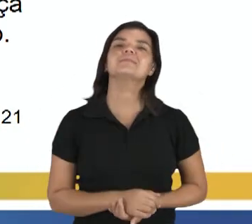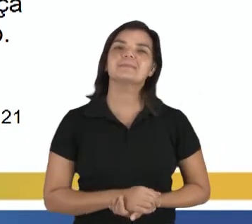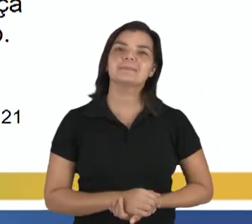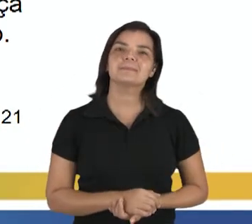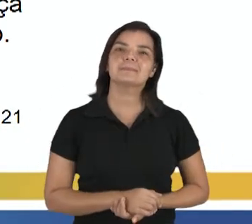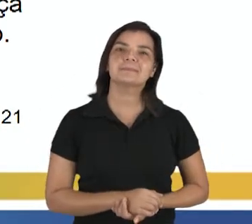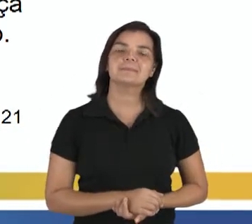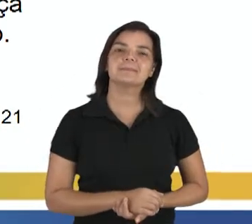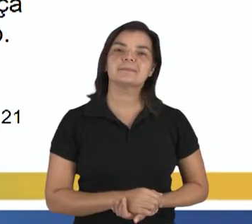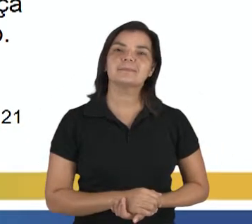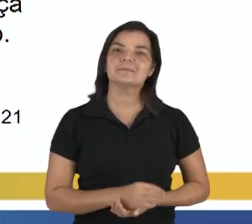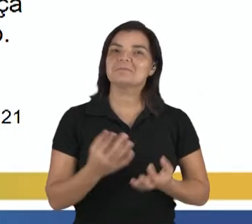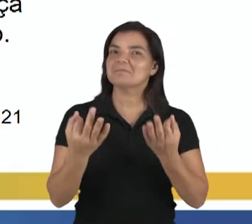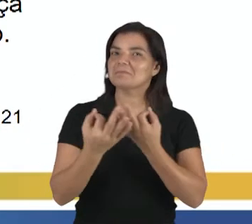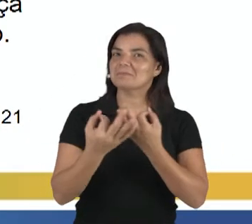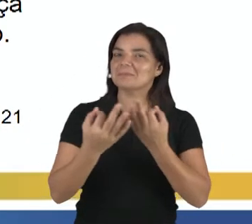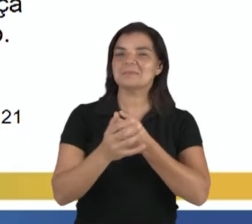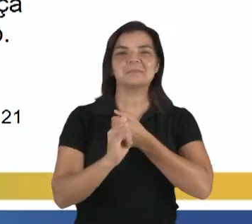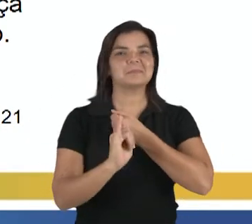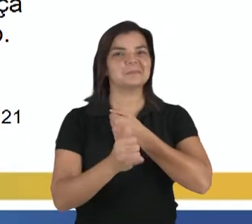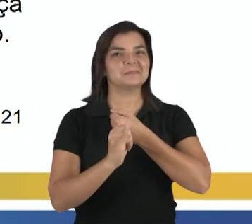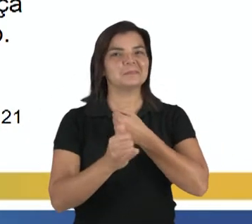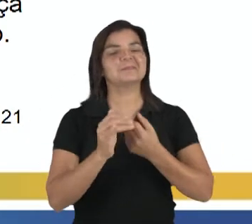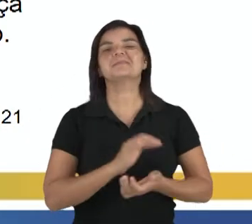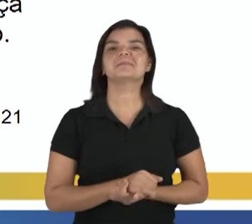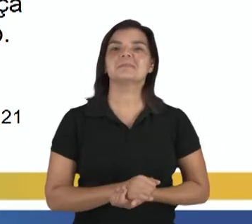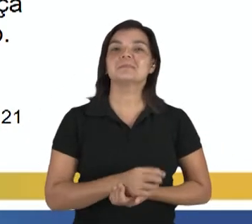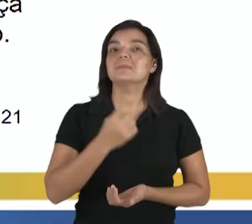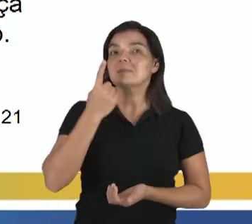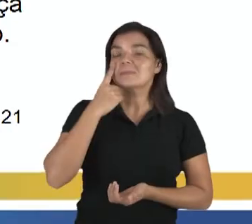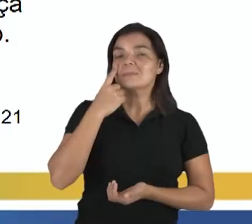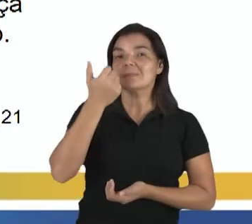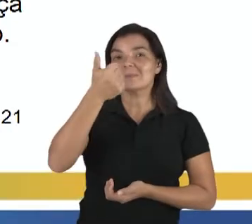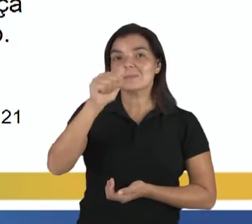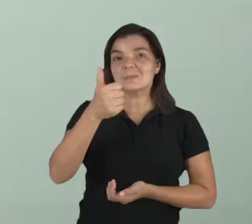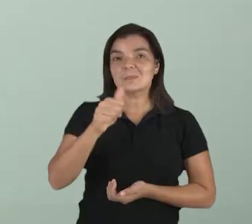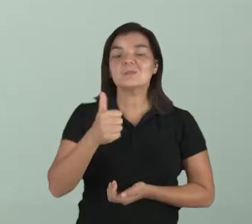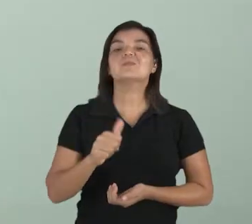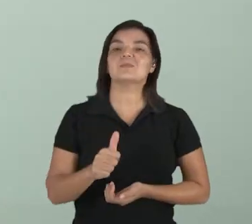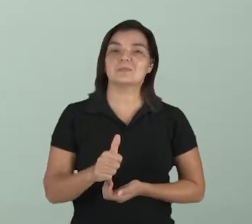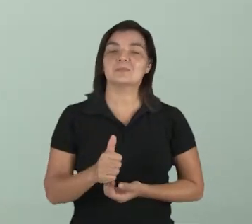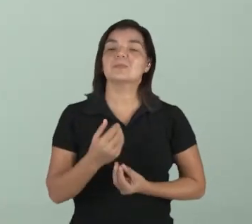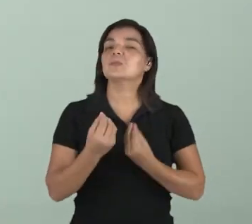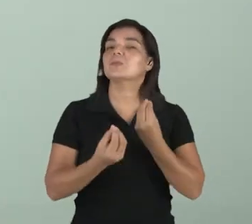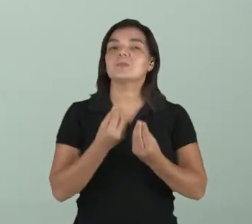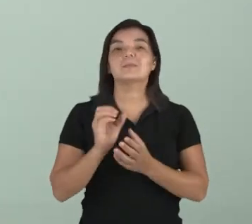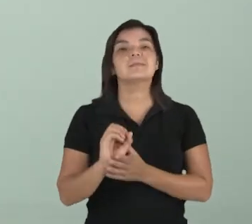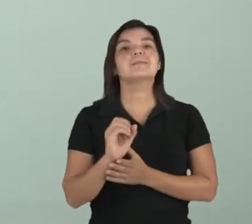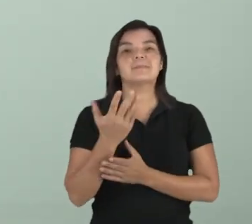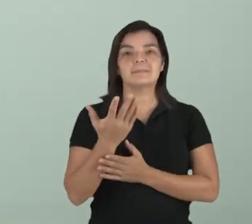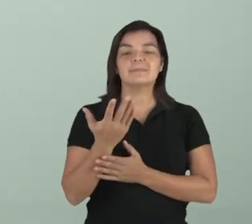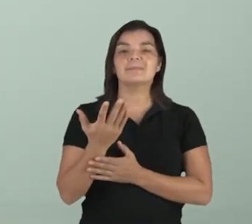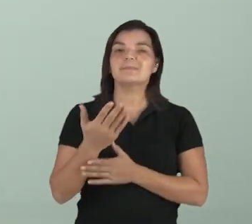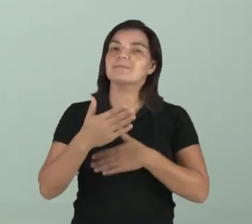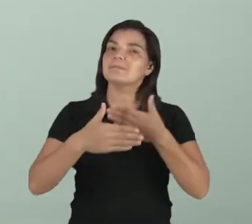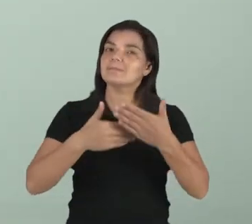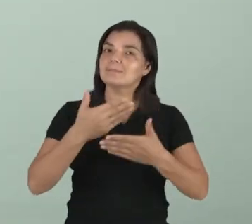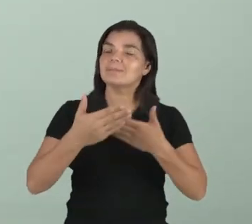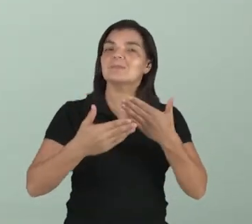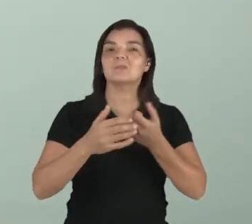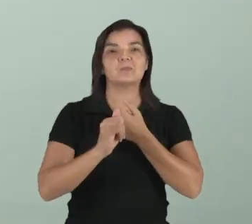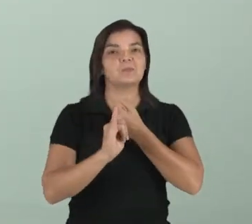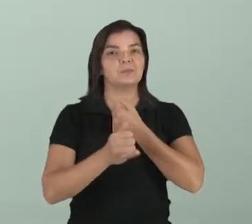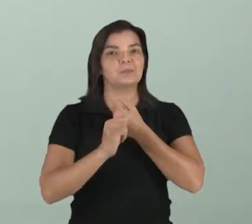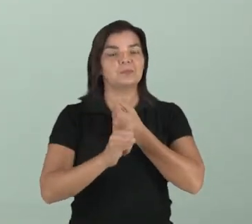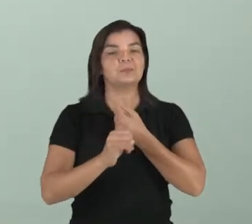sorriso. Perfeita essa crônica. Agora a gente vai analisar um pouquinho do que acontece no decorrer da